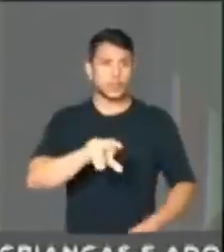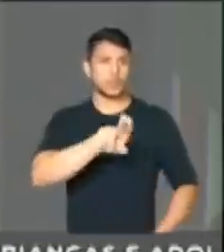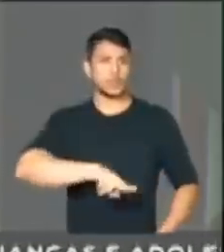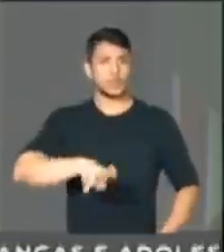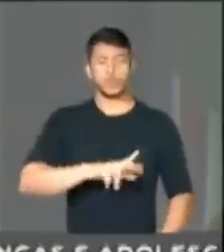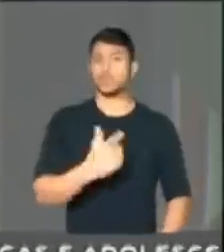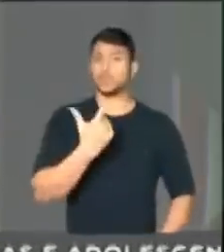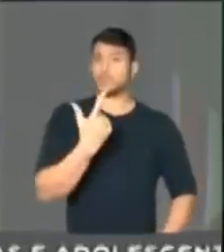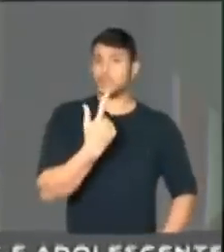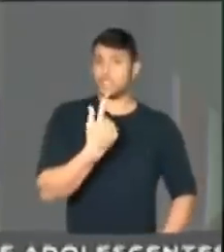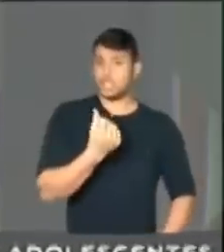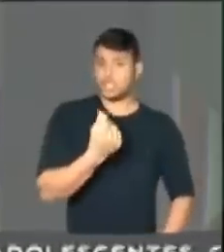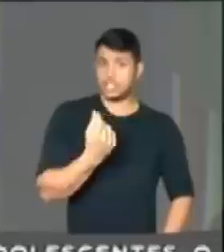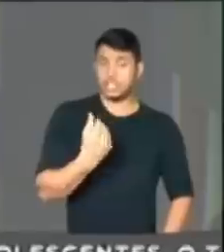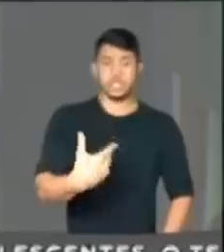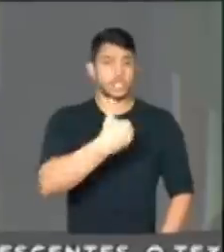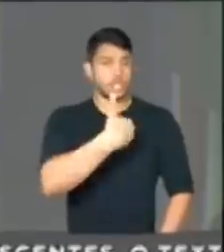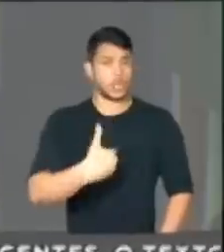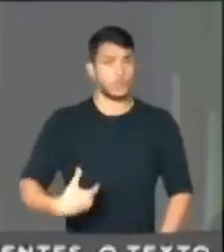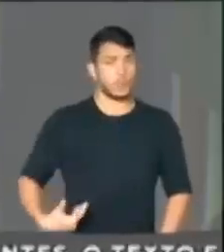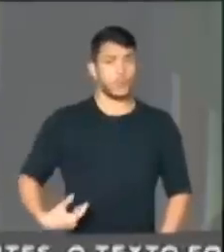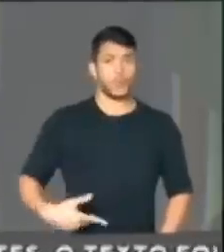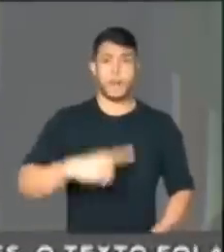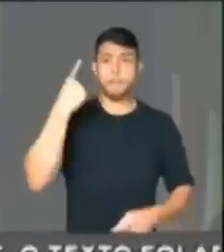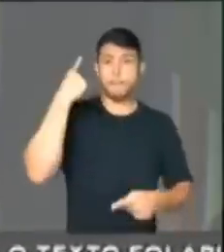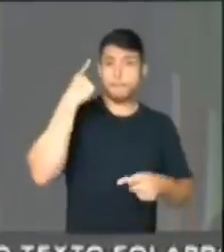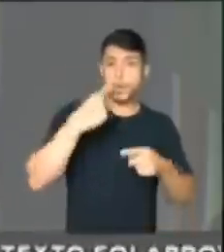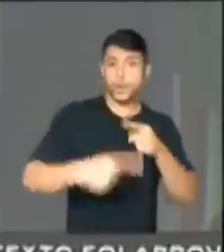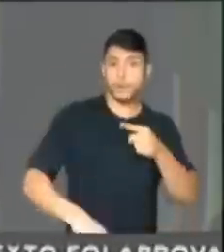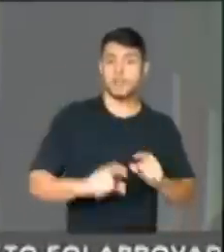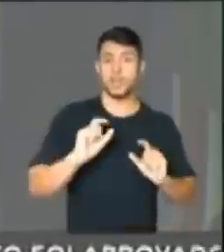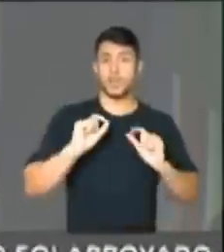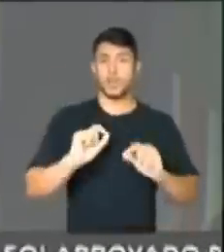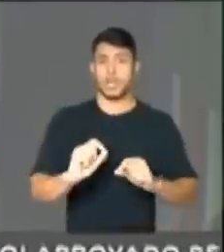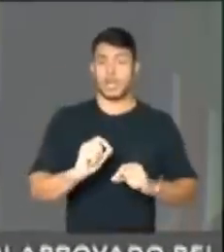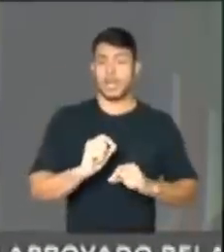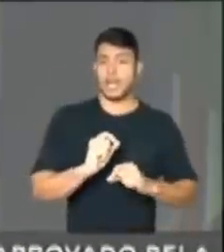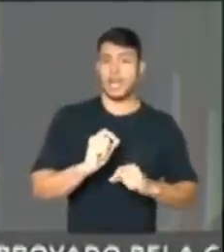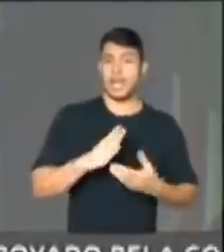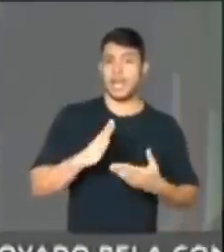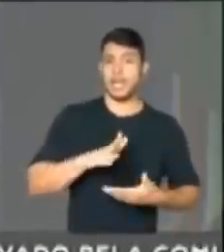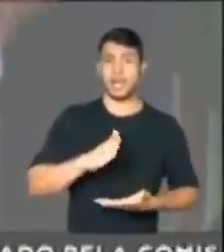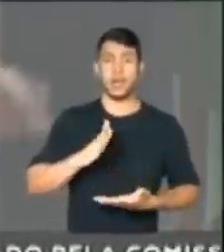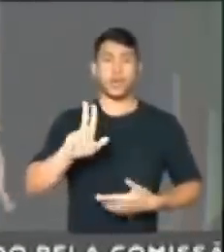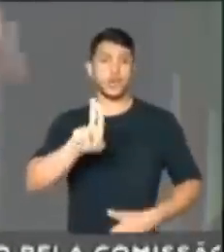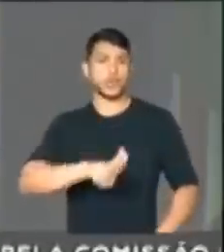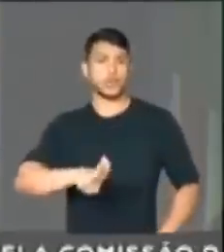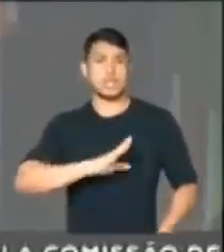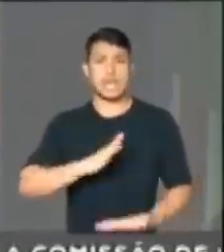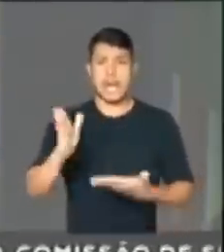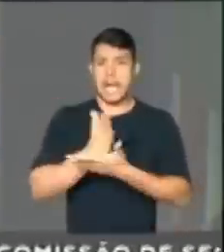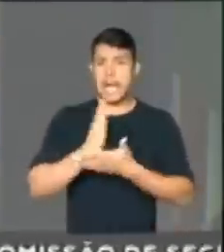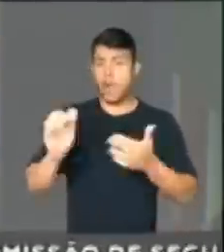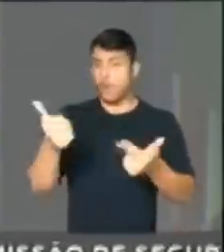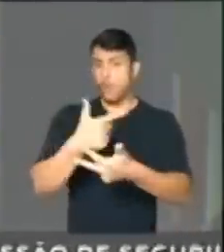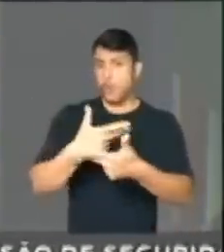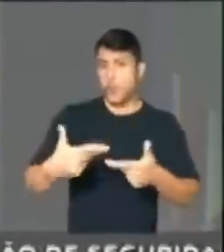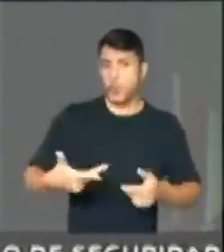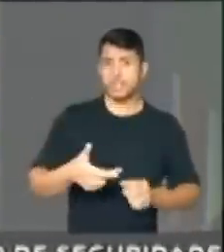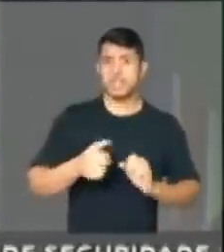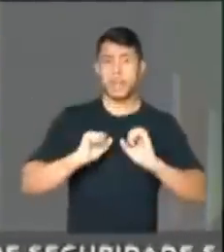a utilização de práticas que possam influenciar na tramitação de